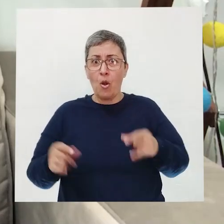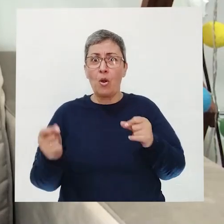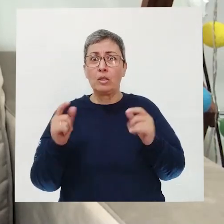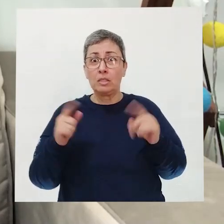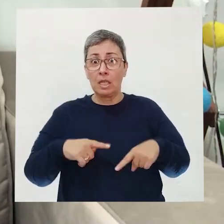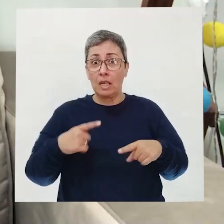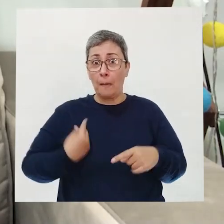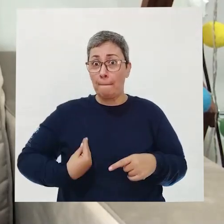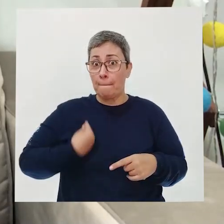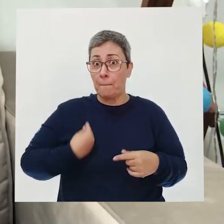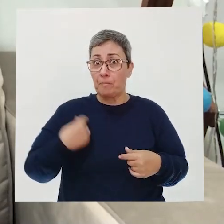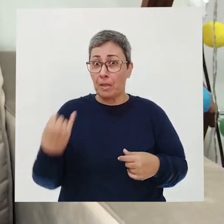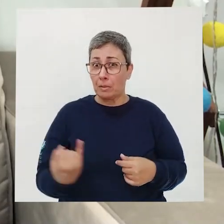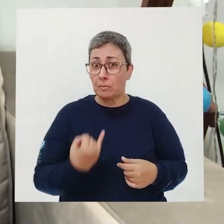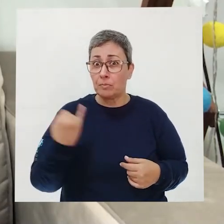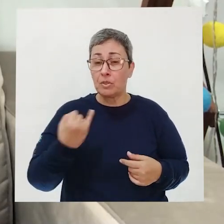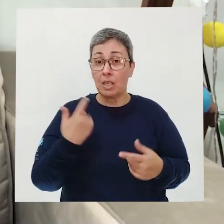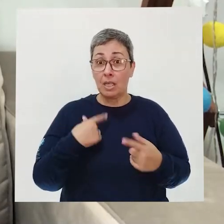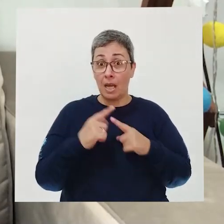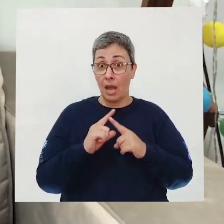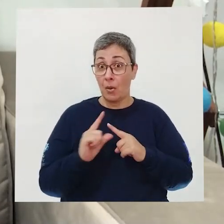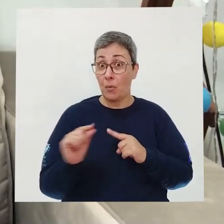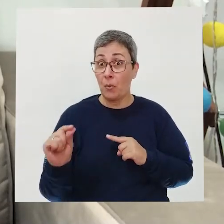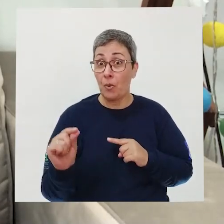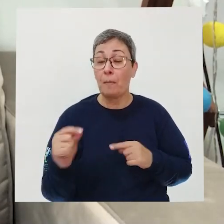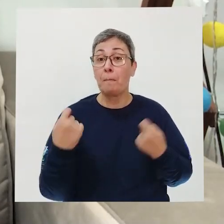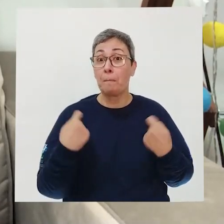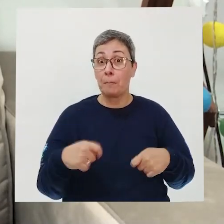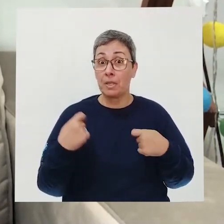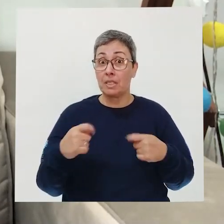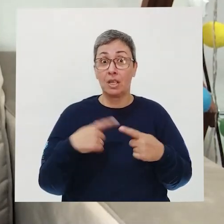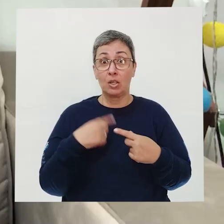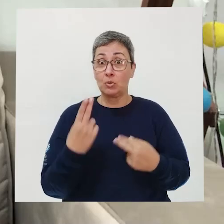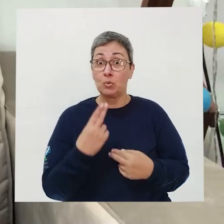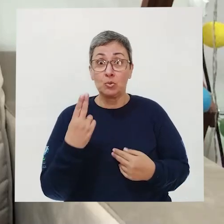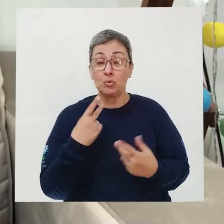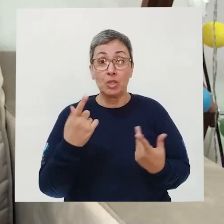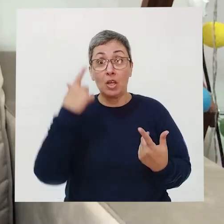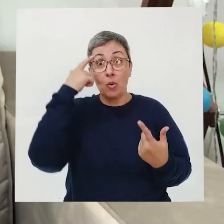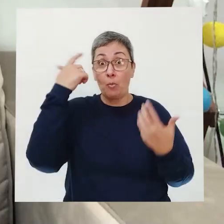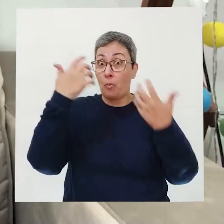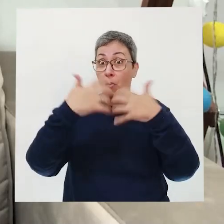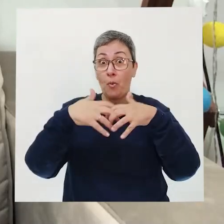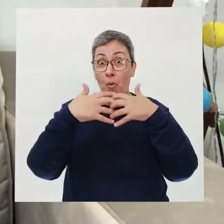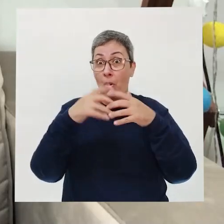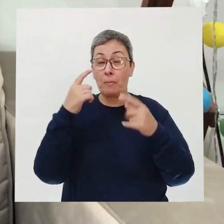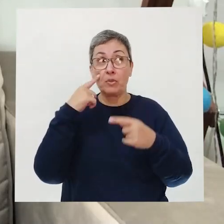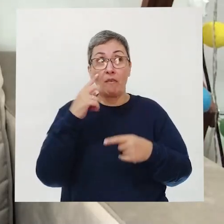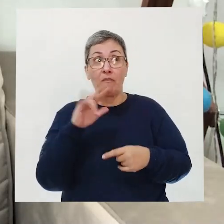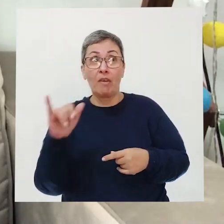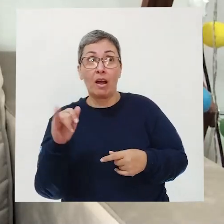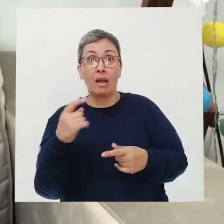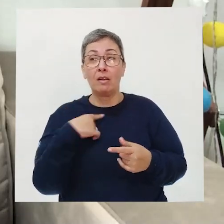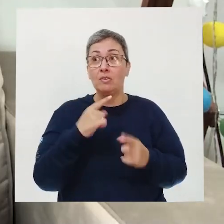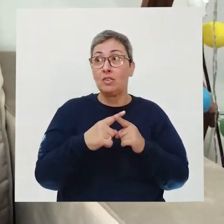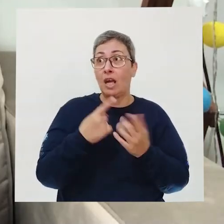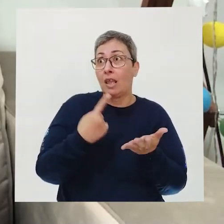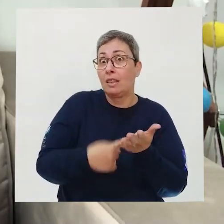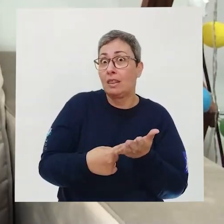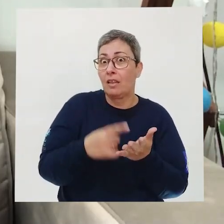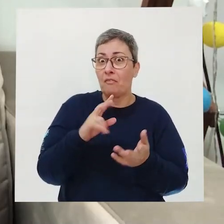considera vital, que é correr naquele momento, né? Não tem como você raciocinar se vai correr ou não